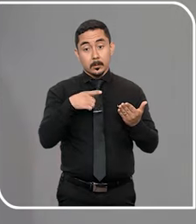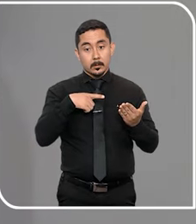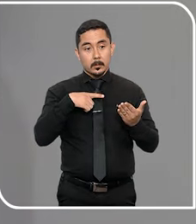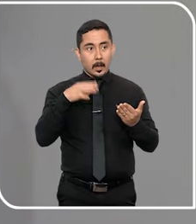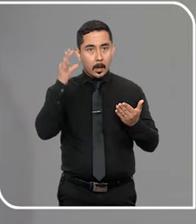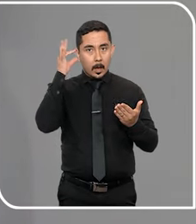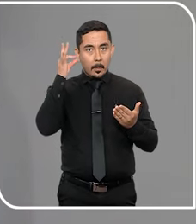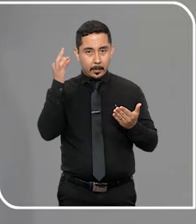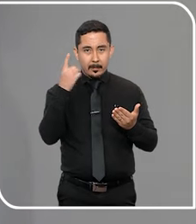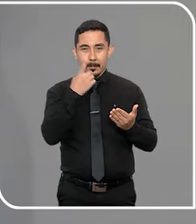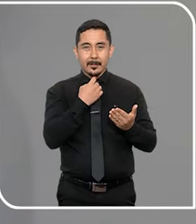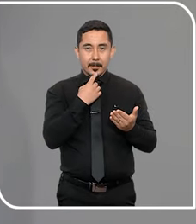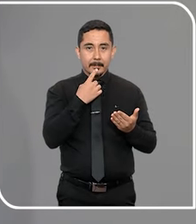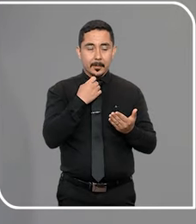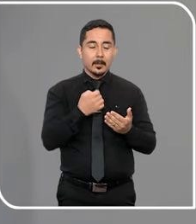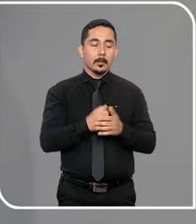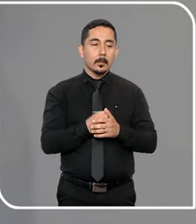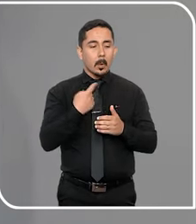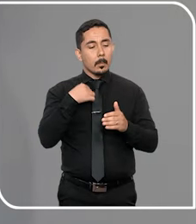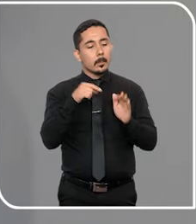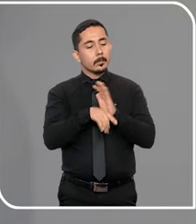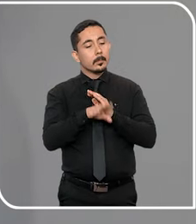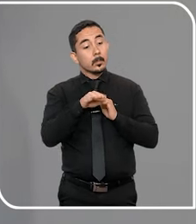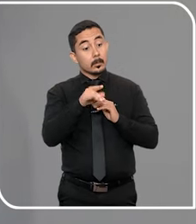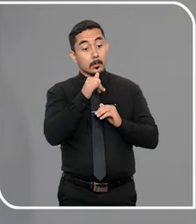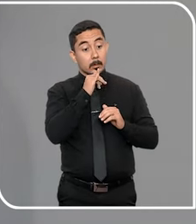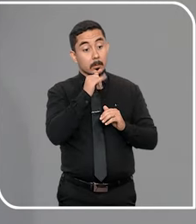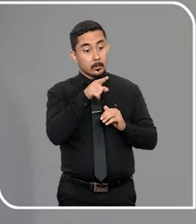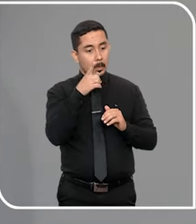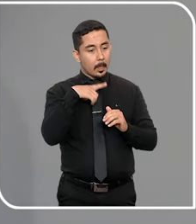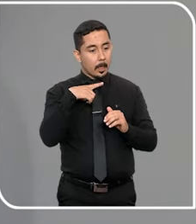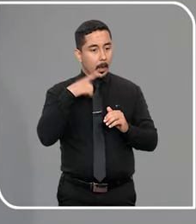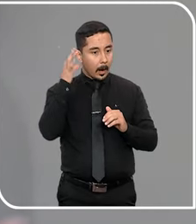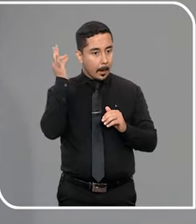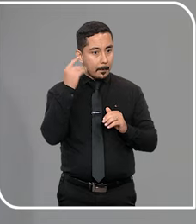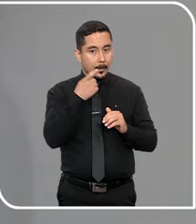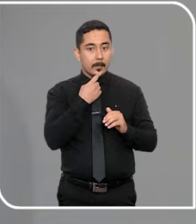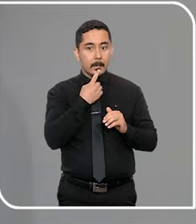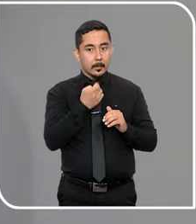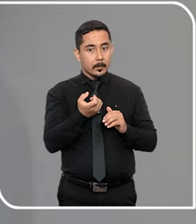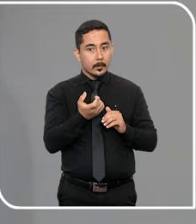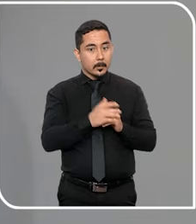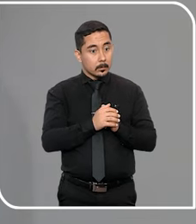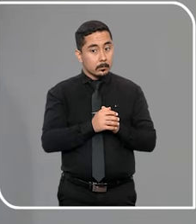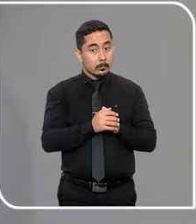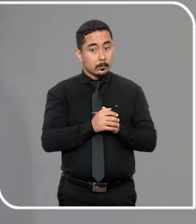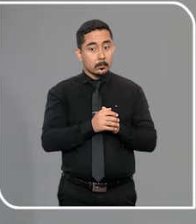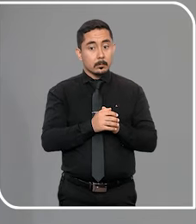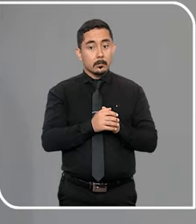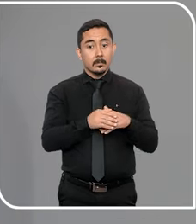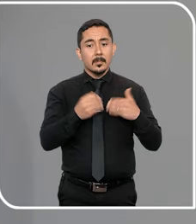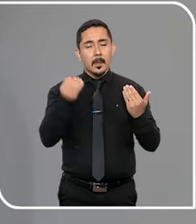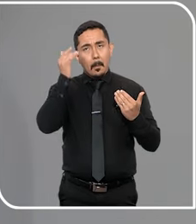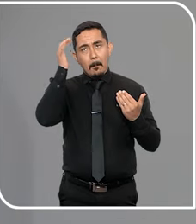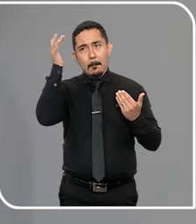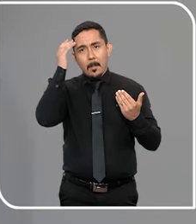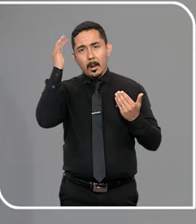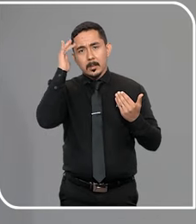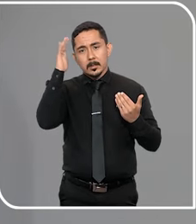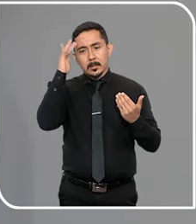tem ela tinha um cabelinho vermelhinho né eu falei você por exemplo você tem um cabelo vermelho né Você pintou o cabelo de